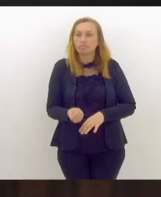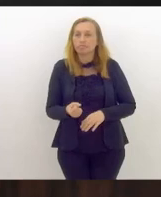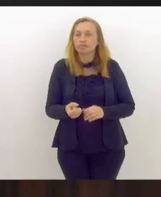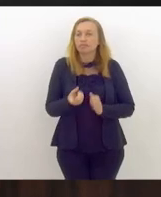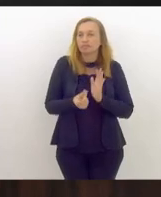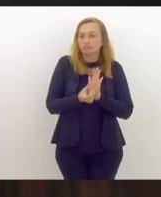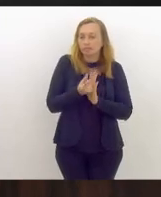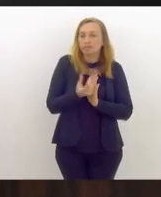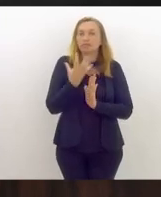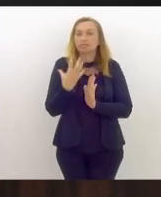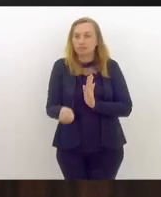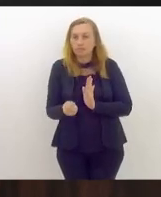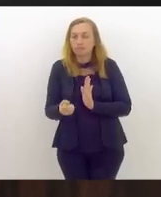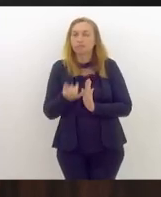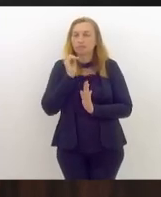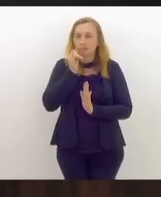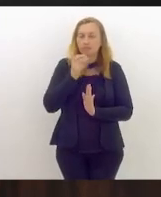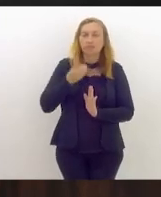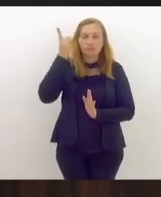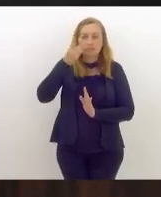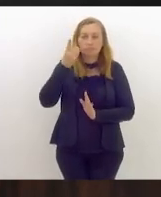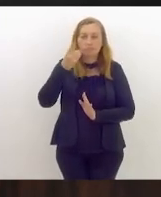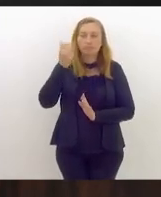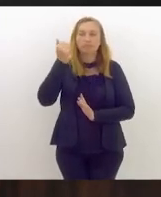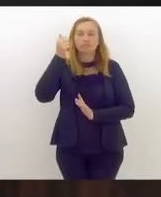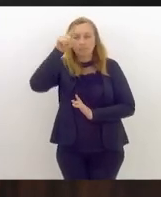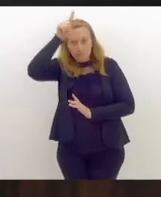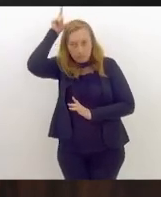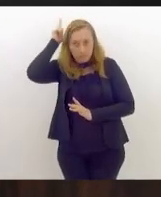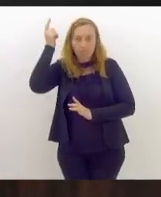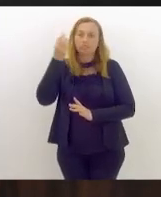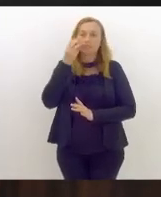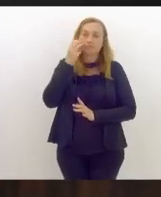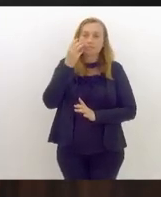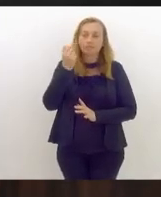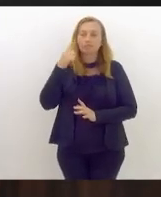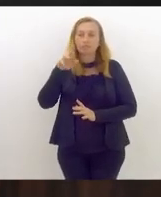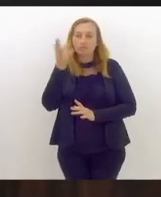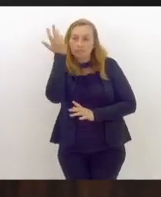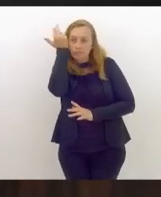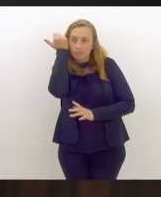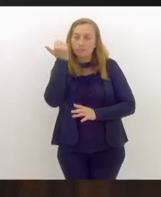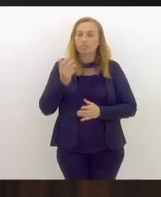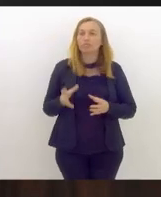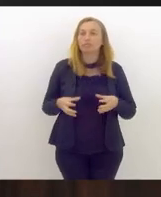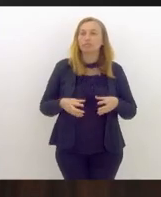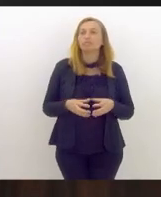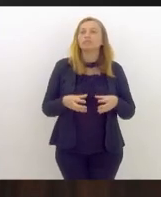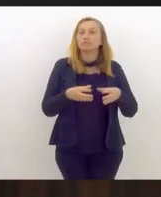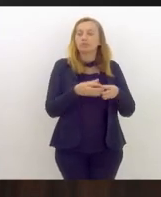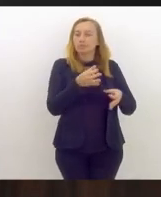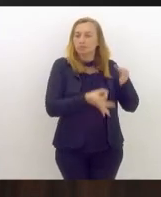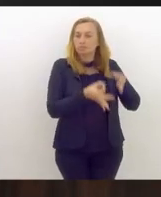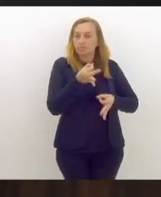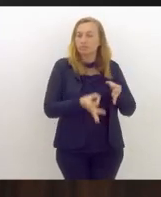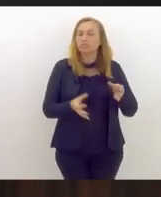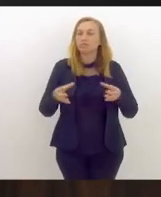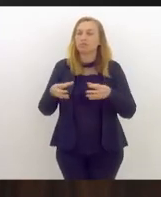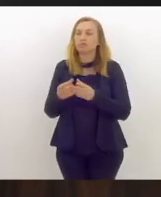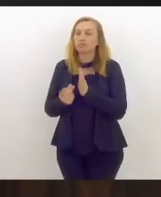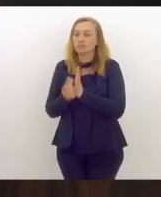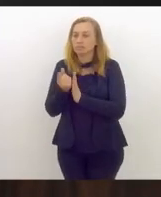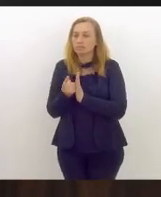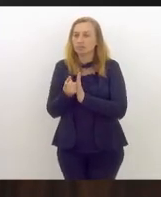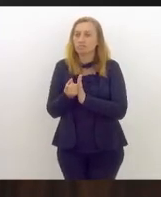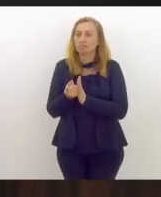orçamento favorável. Relatores, deputado Luiz Paulo, Valdeir Carneiro e Eleomar Coelho. Pendente de pareceres das comissões de Constituição e Justiça, de Educação e de Orçamento